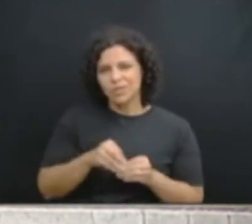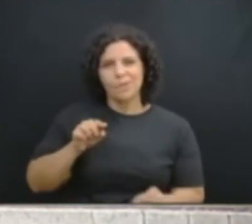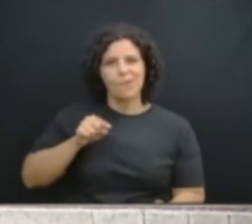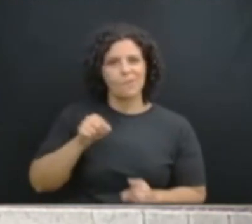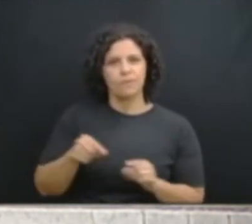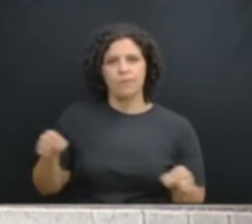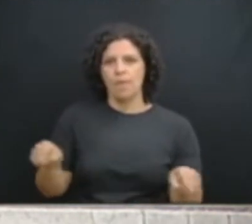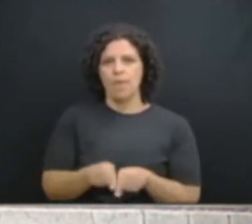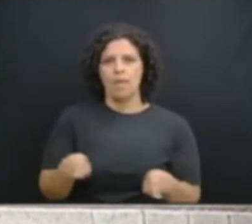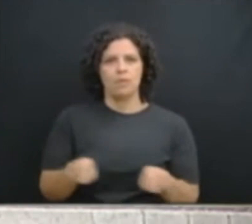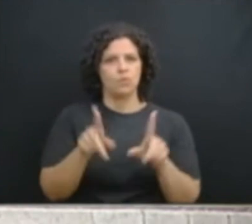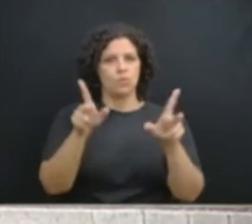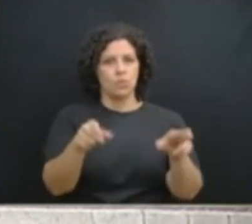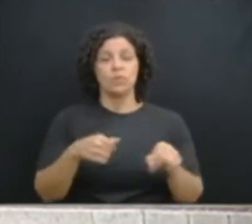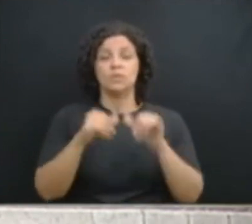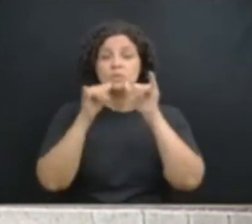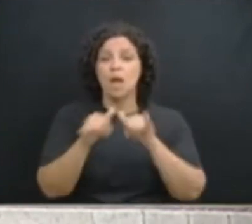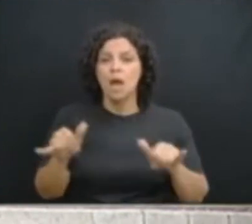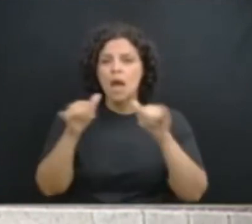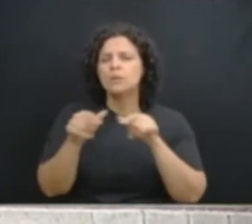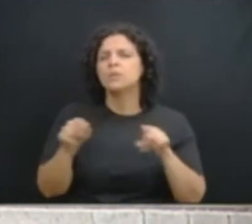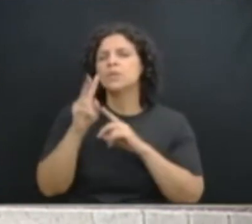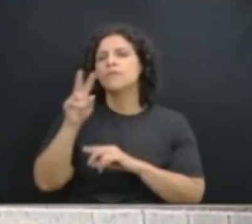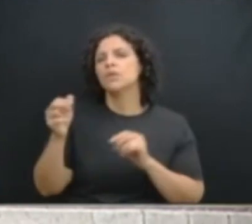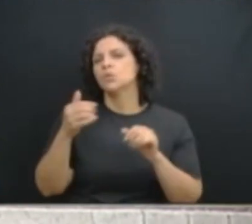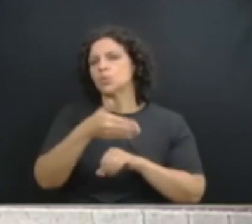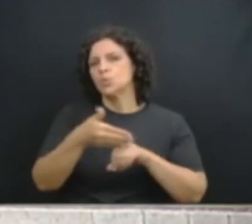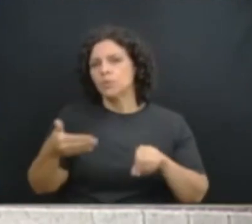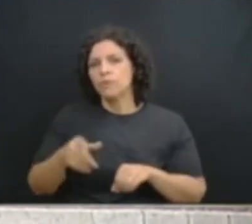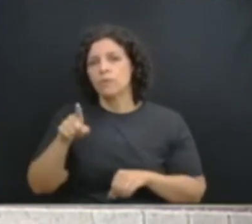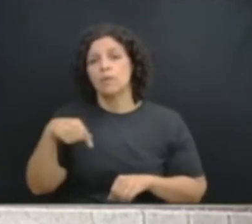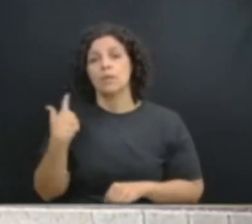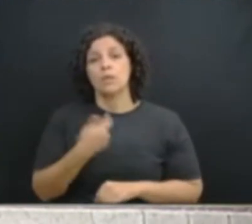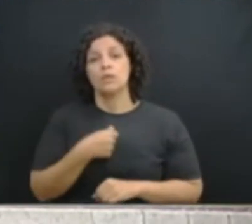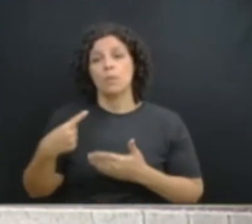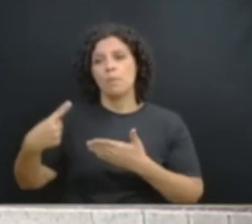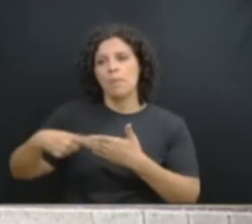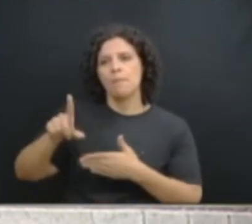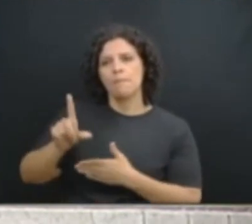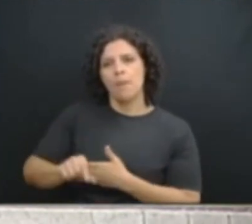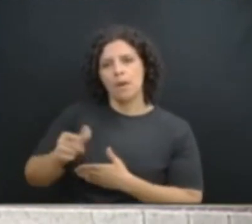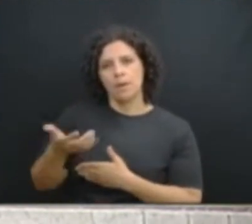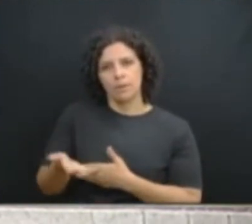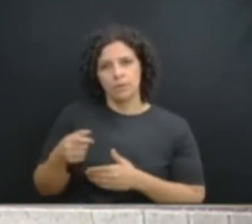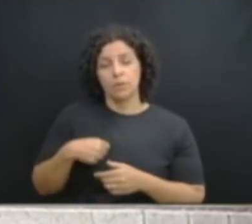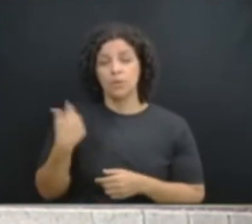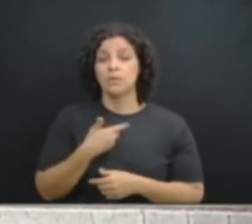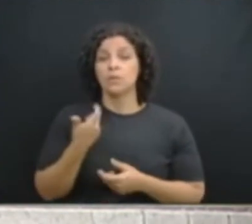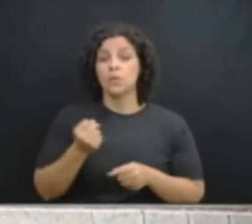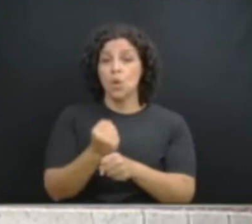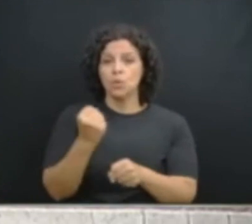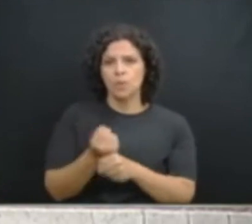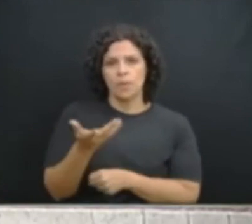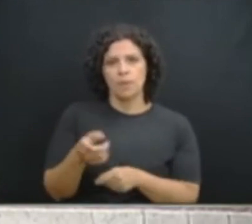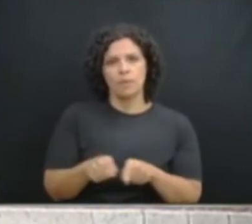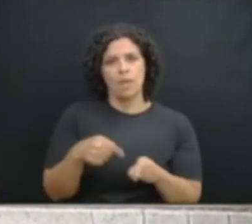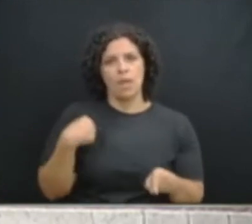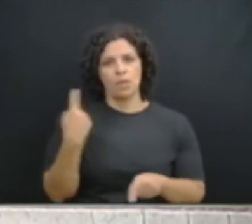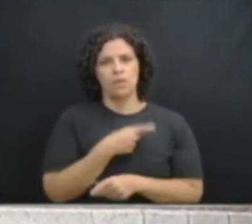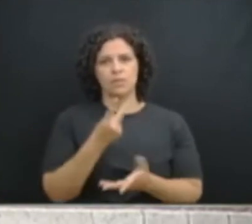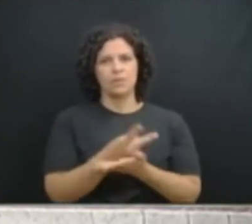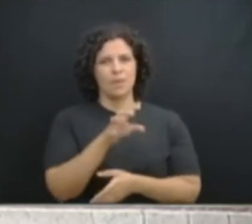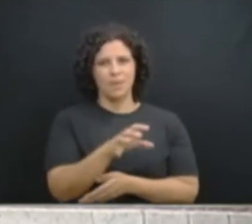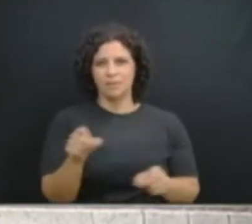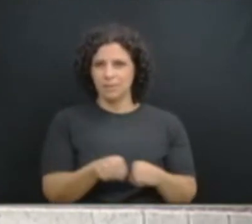objetivo é o mesmo. A propaganda que eu vejo do governo é que quer pedágio barato, é que quer obras. A nossa sempre foi